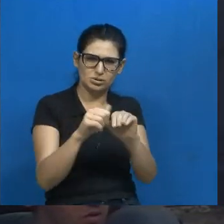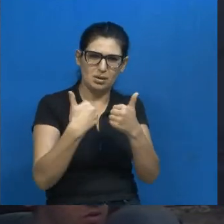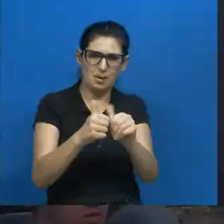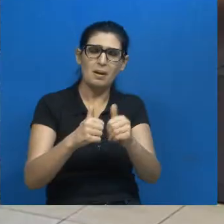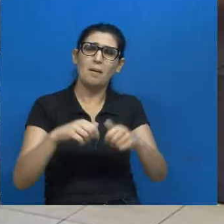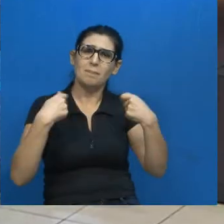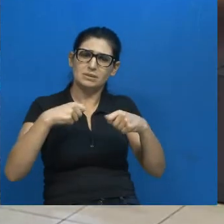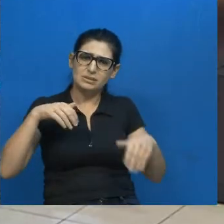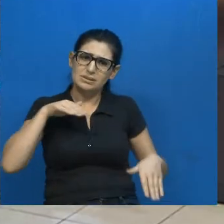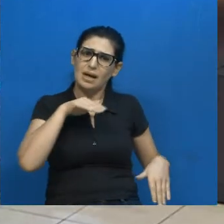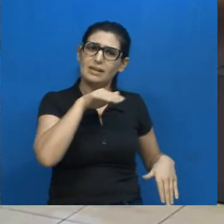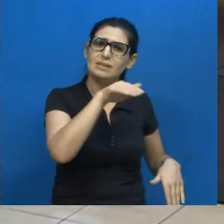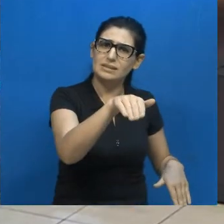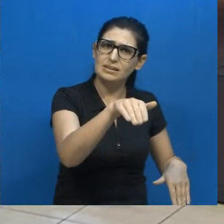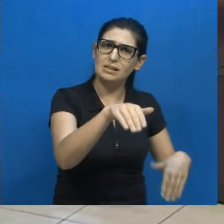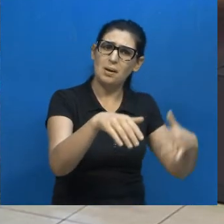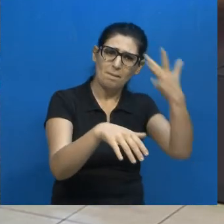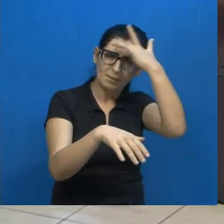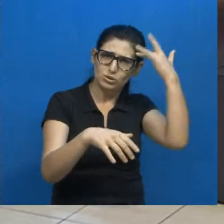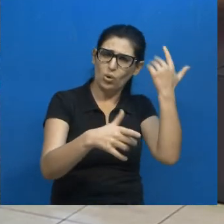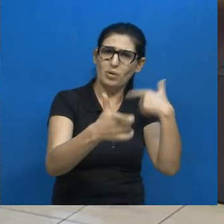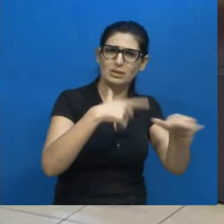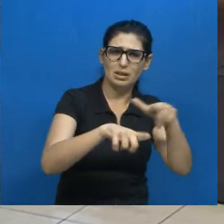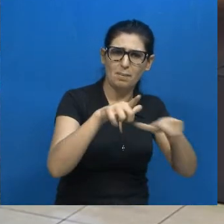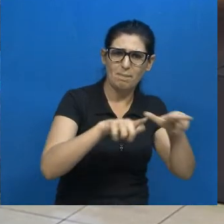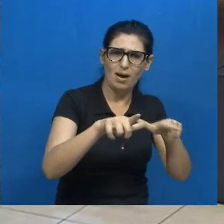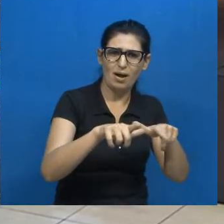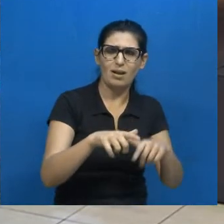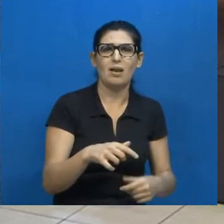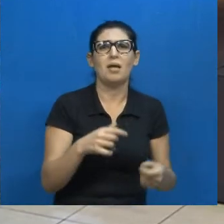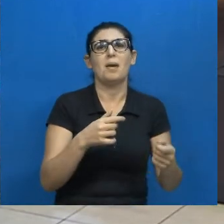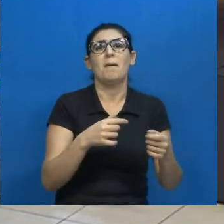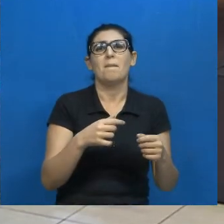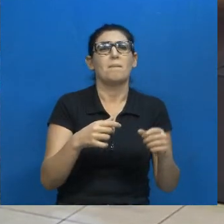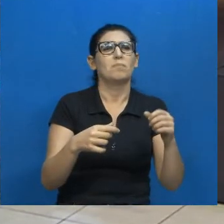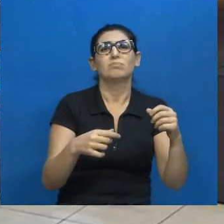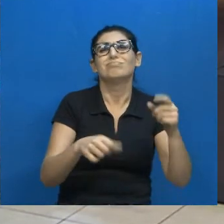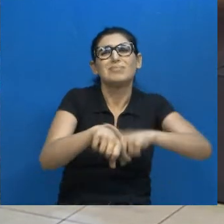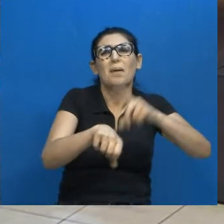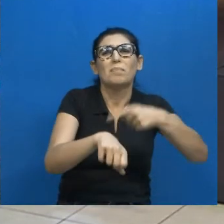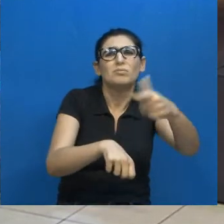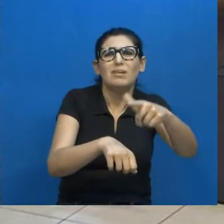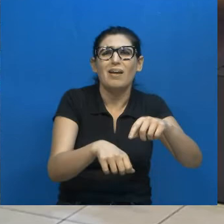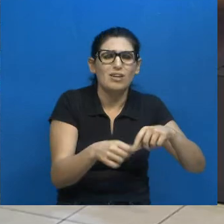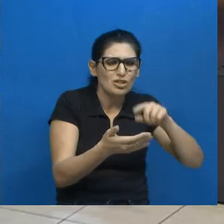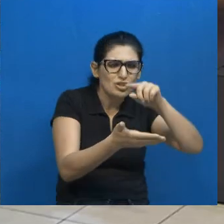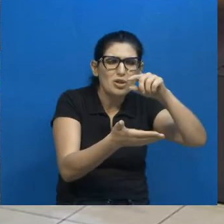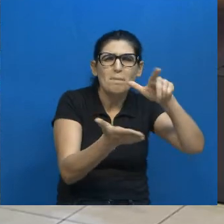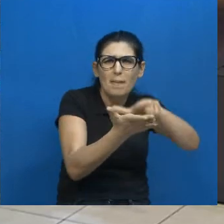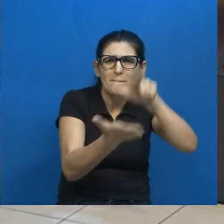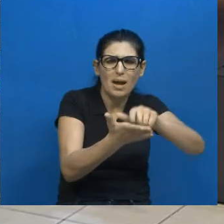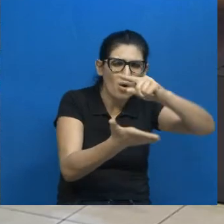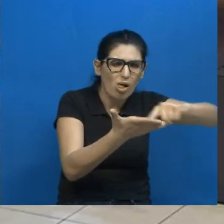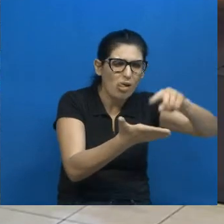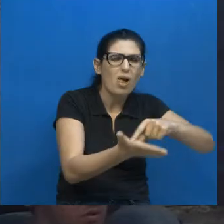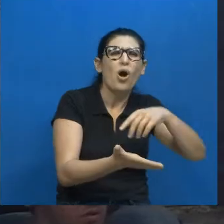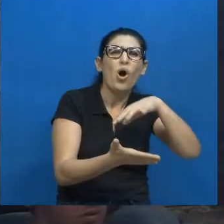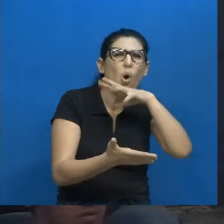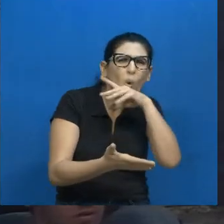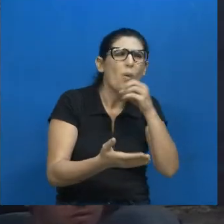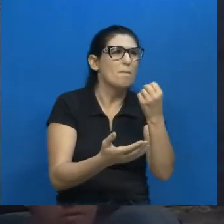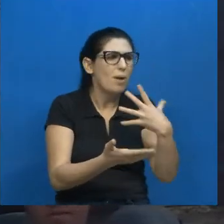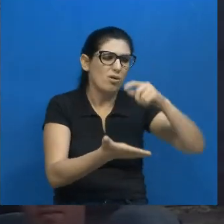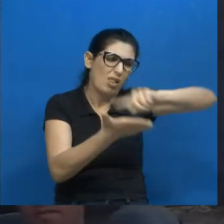ele não tem tempo de parar e ficar respondendo questionário, xizinho, sim ou não, para onde eu vou, o que eu quero fazer, se o ônibus está bom ou está ruim.